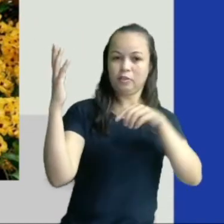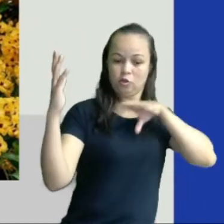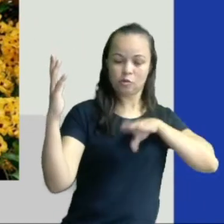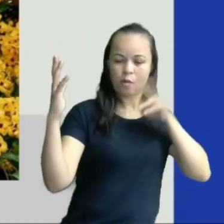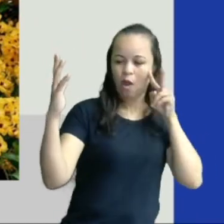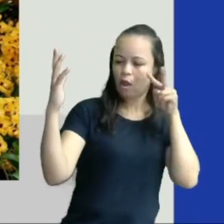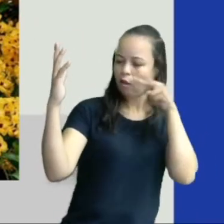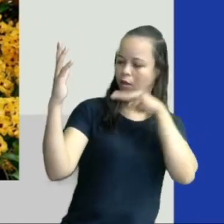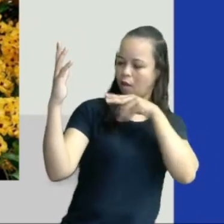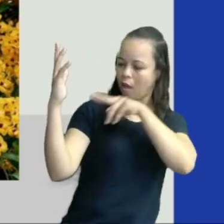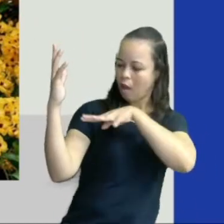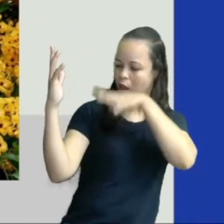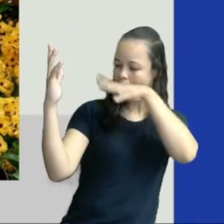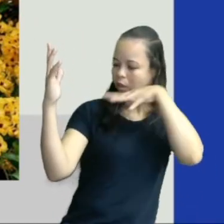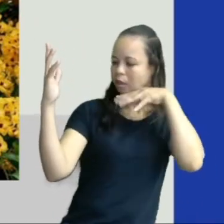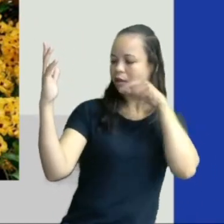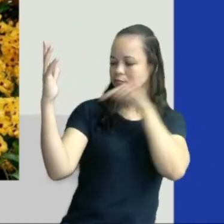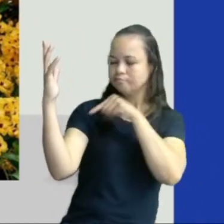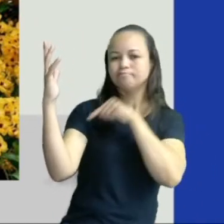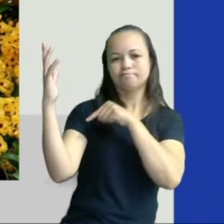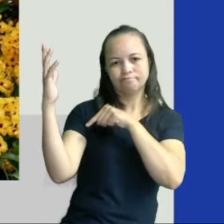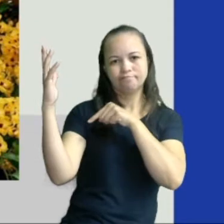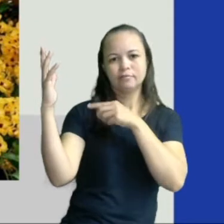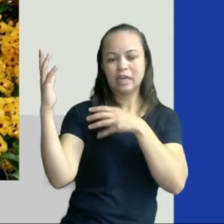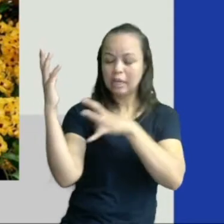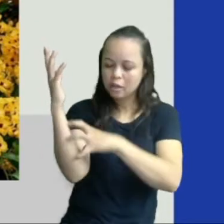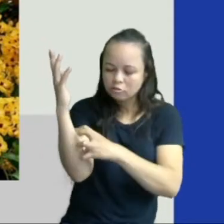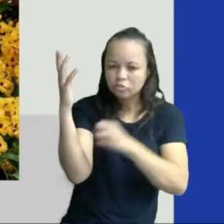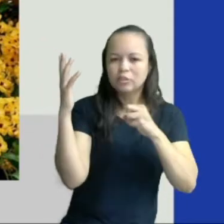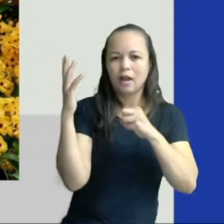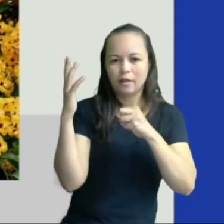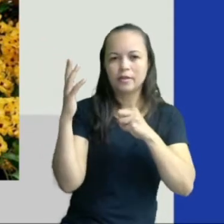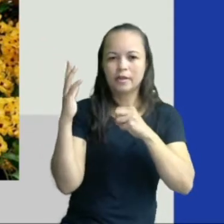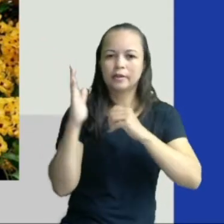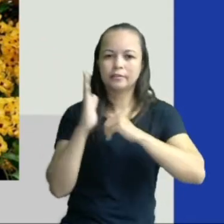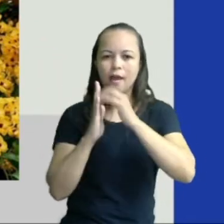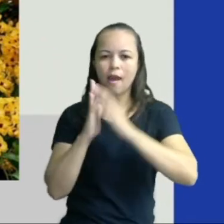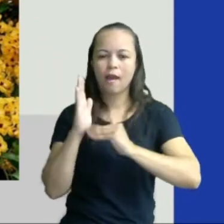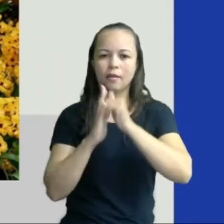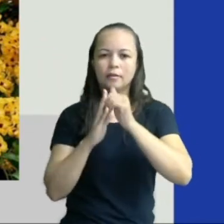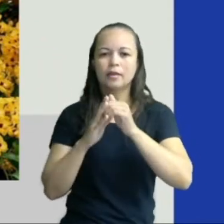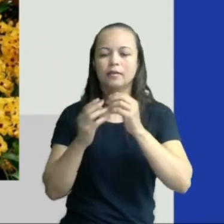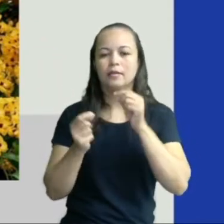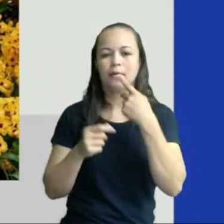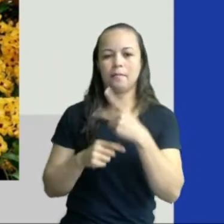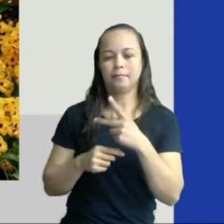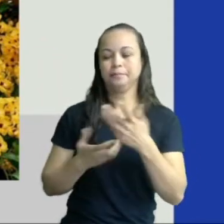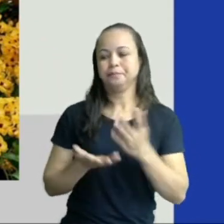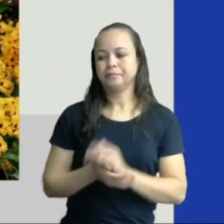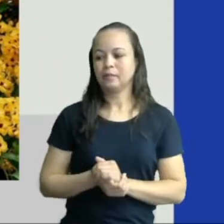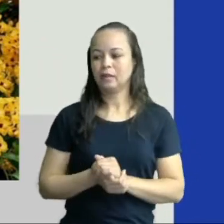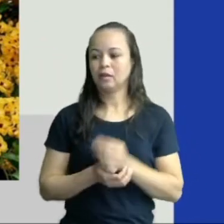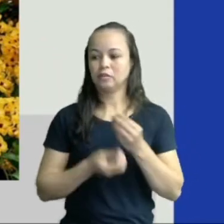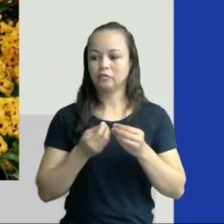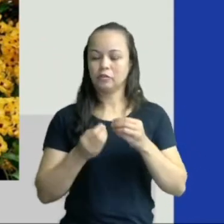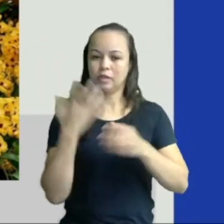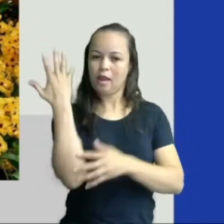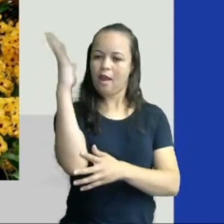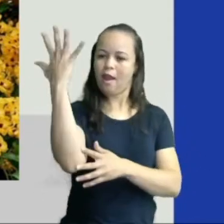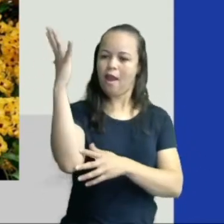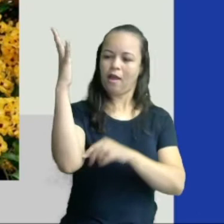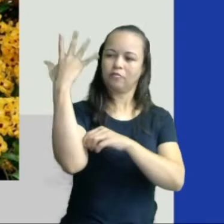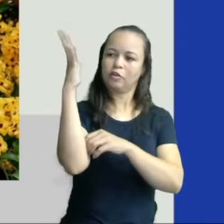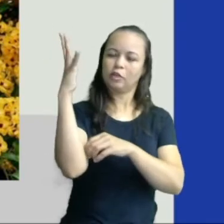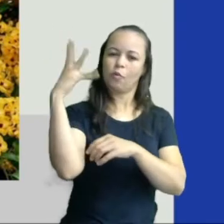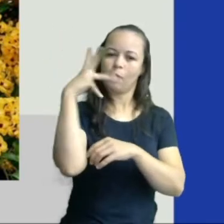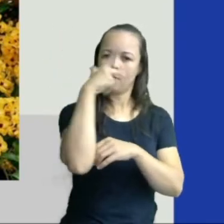Eles queriam extrair esse pigmento. Aqui é uma foto do pé de pau-brasil para vocês verem como é a árvore e as